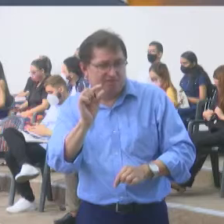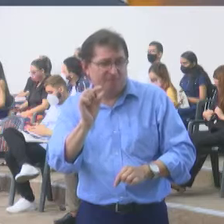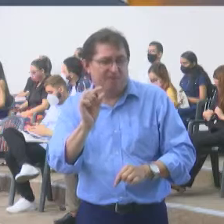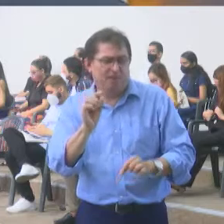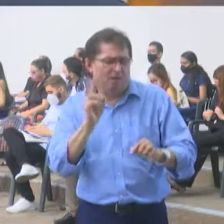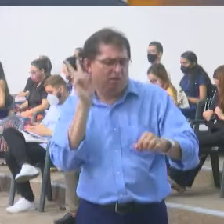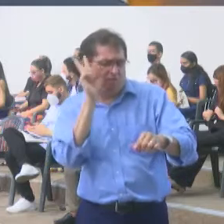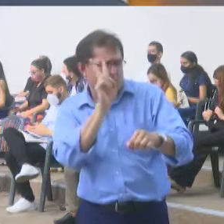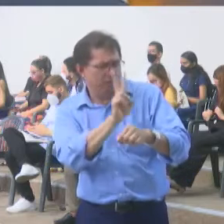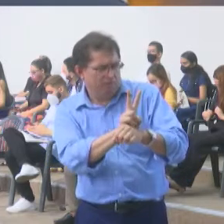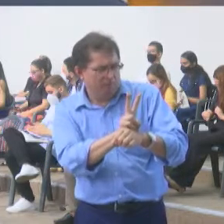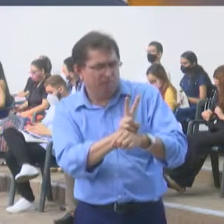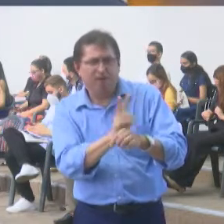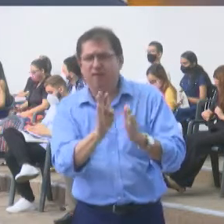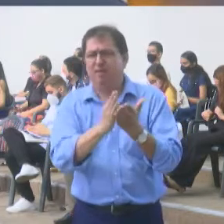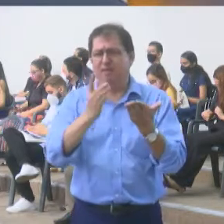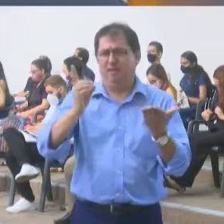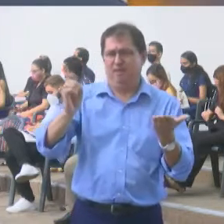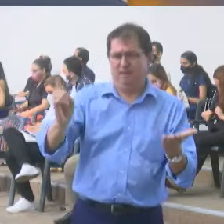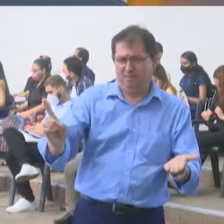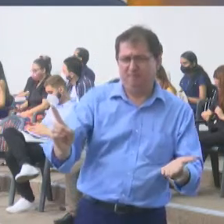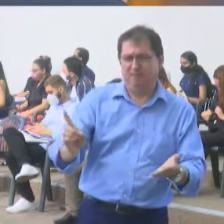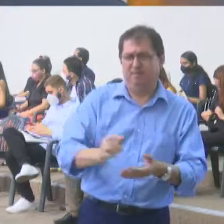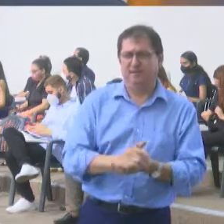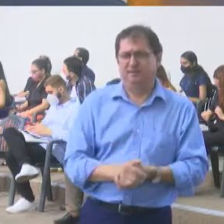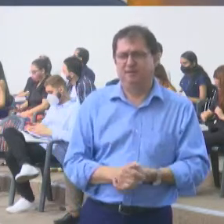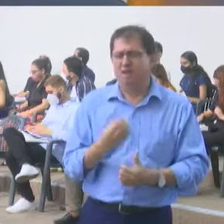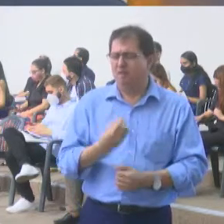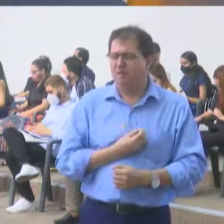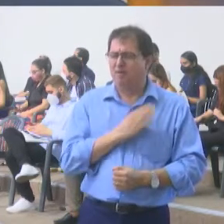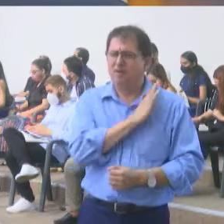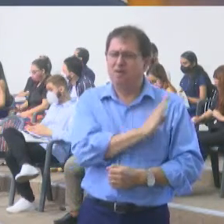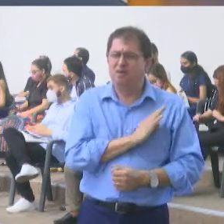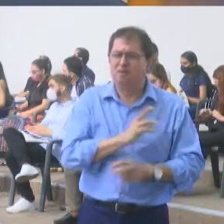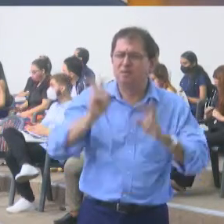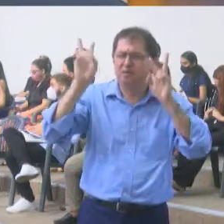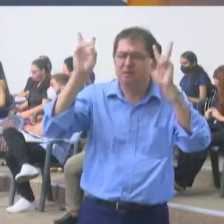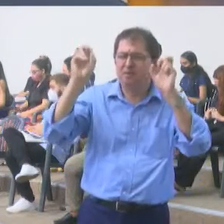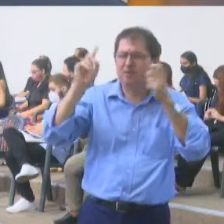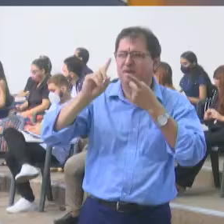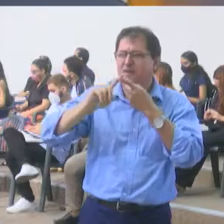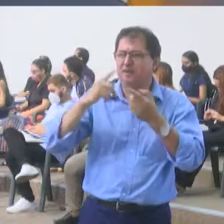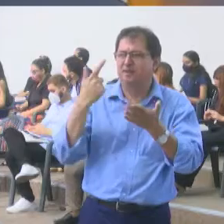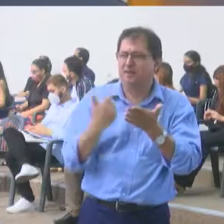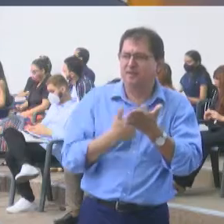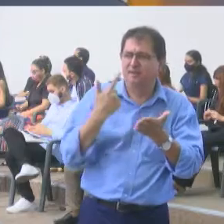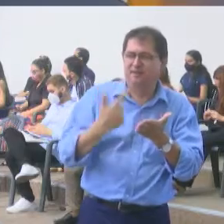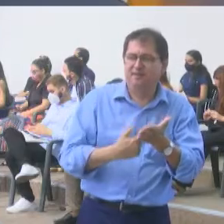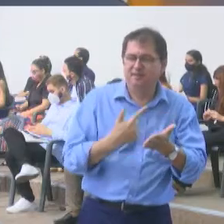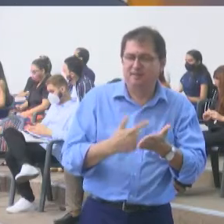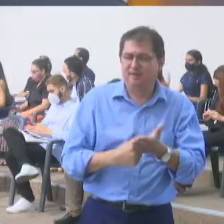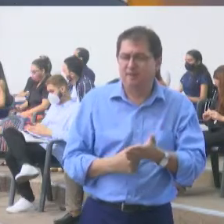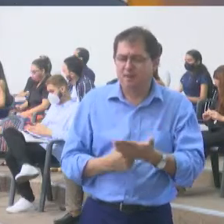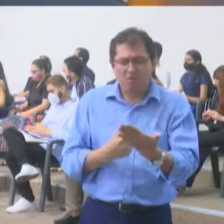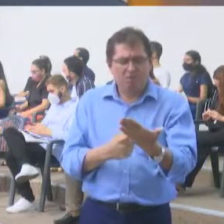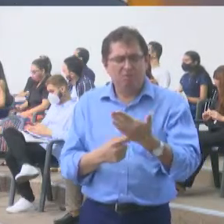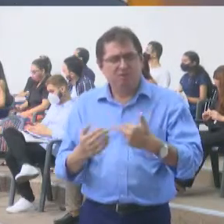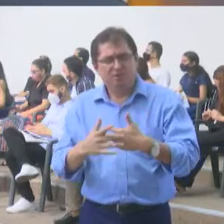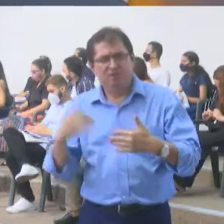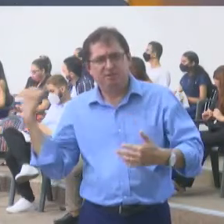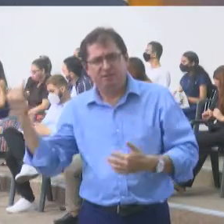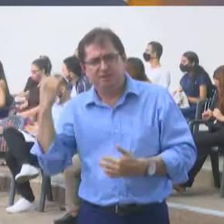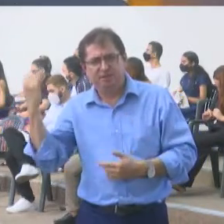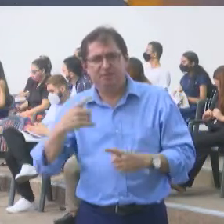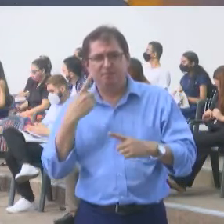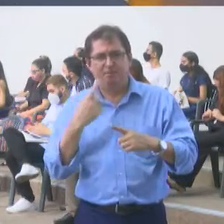de honra tão profundo como eu vejo aqui na vida de Boaz. Esse texto e esse livro, ele sempre me surpreende. Porque Boaz está